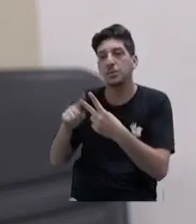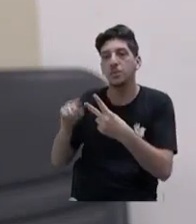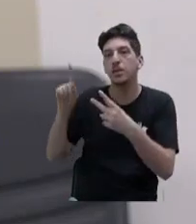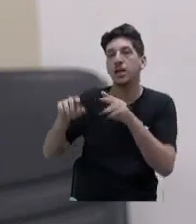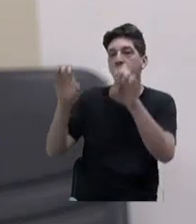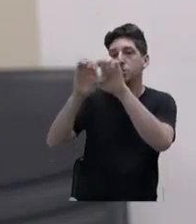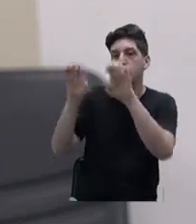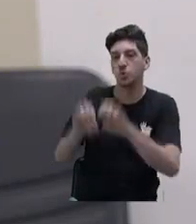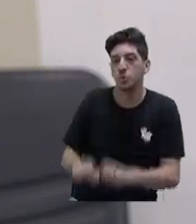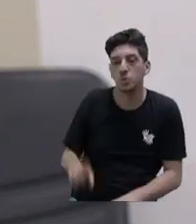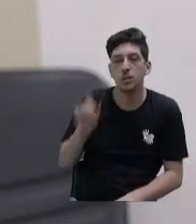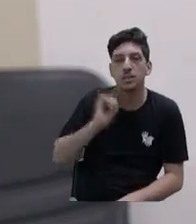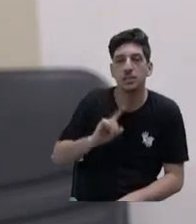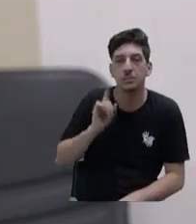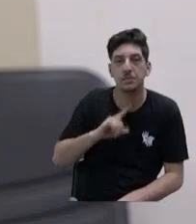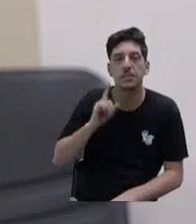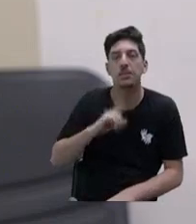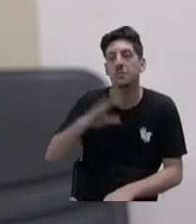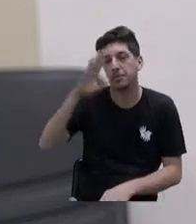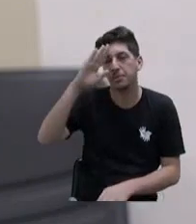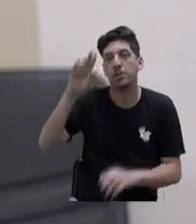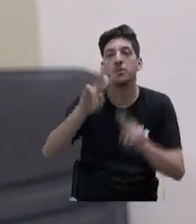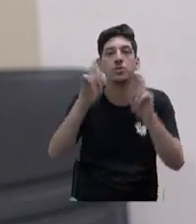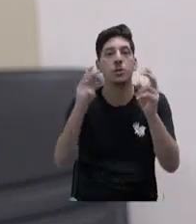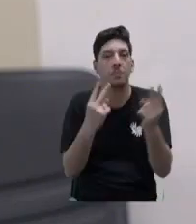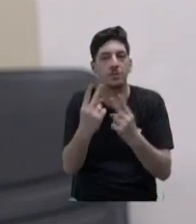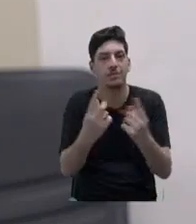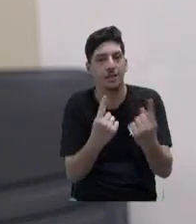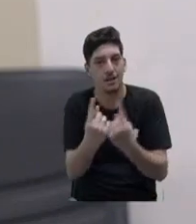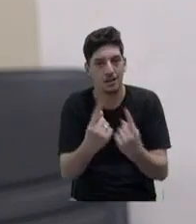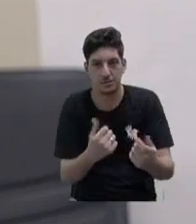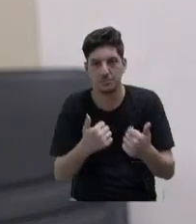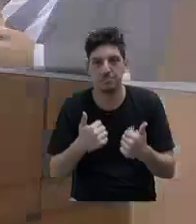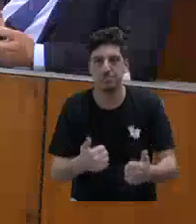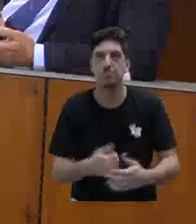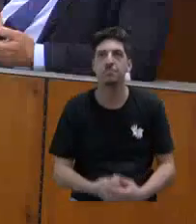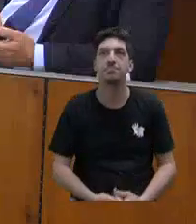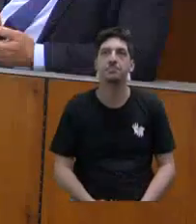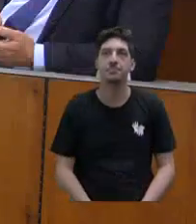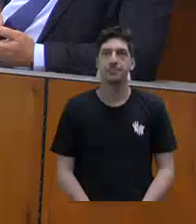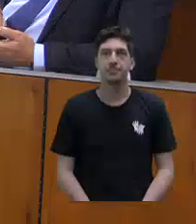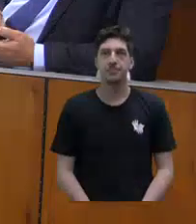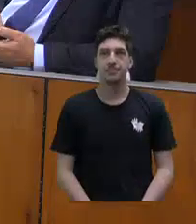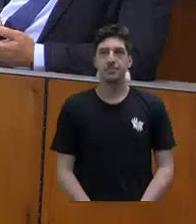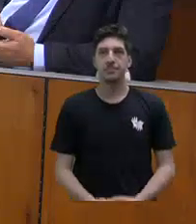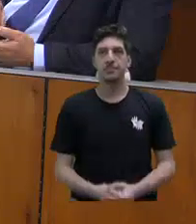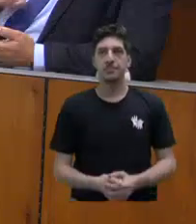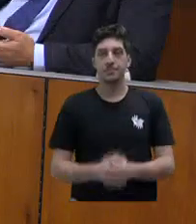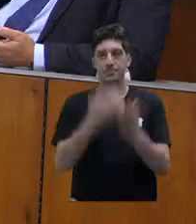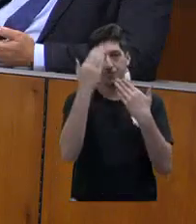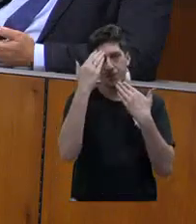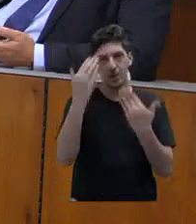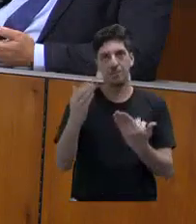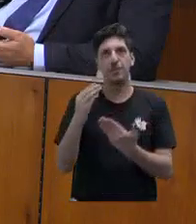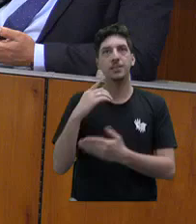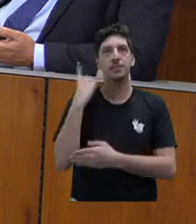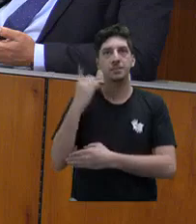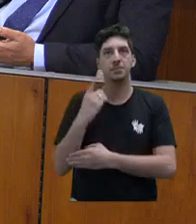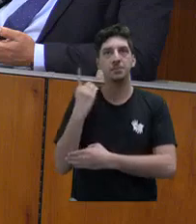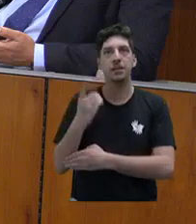a infraestrutura no Estado, sobretudo no que se refere às estradas. Muito obrigado, deputado Zé